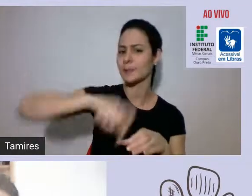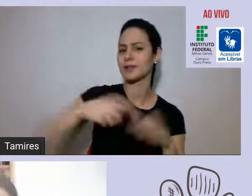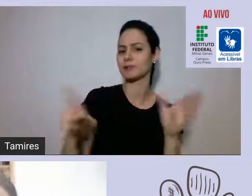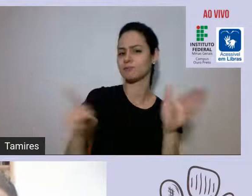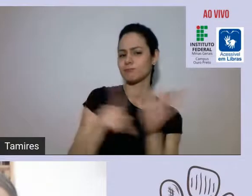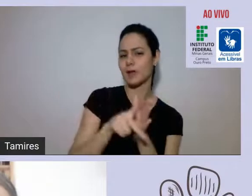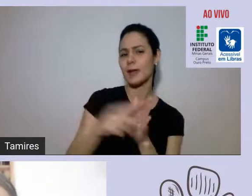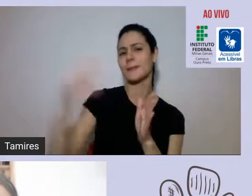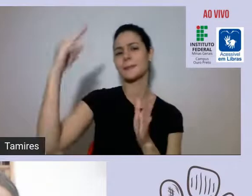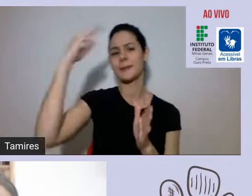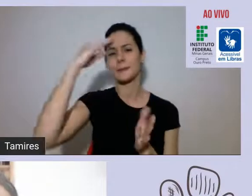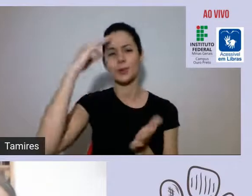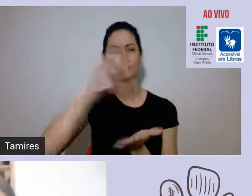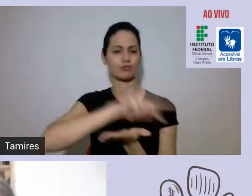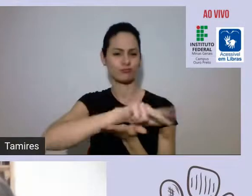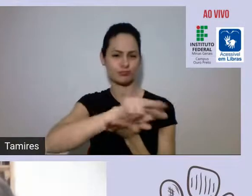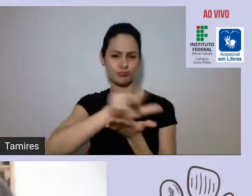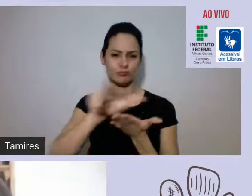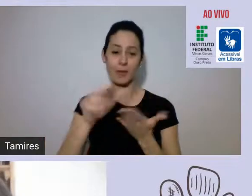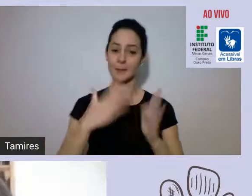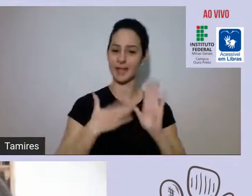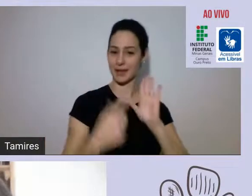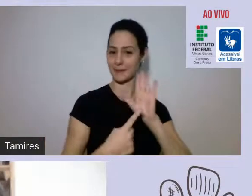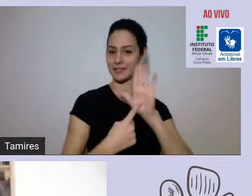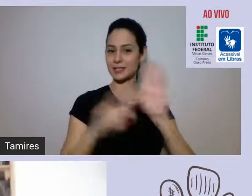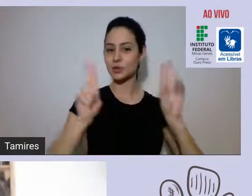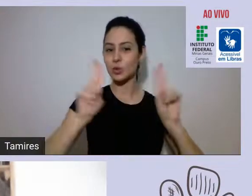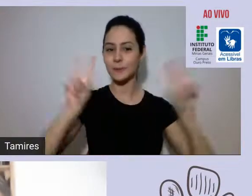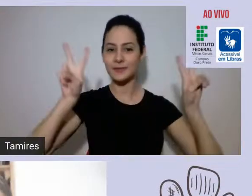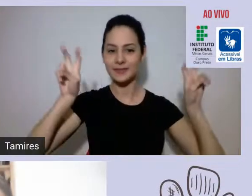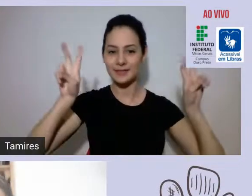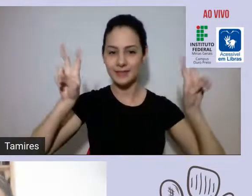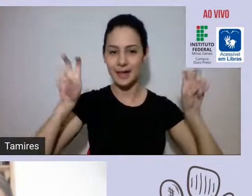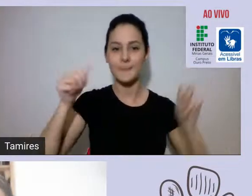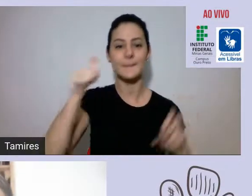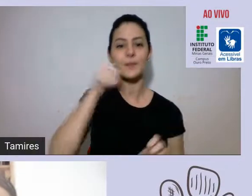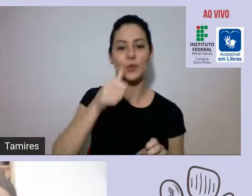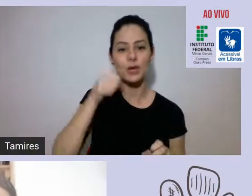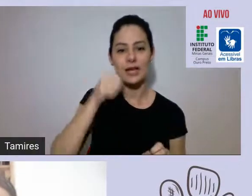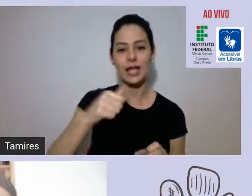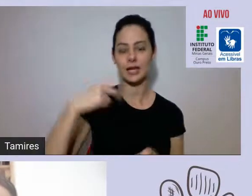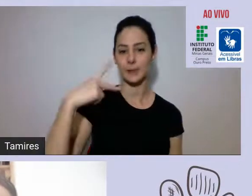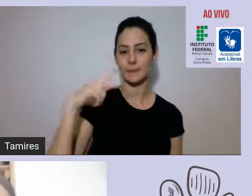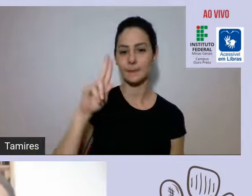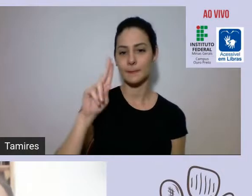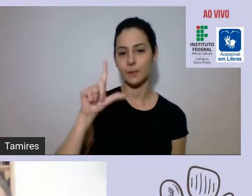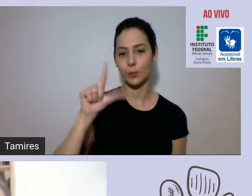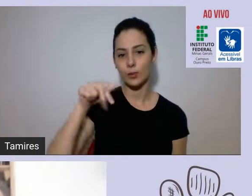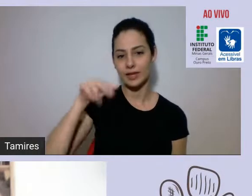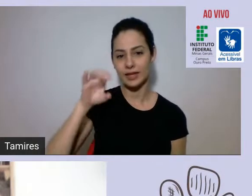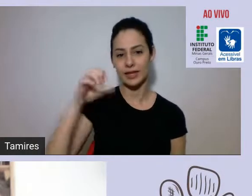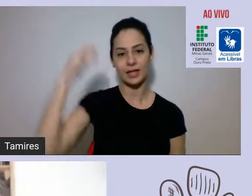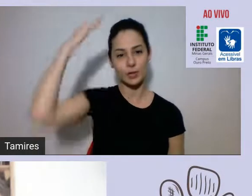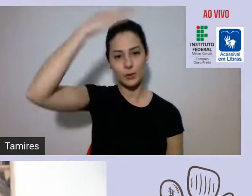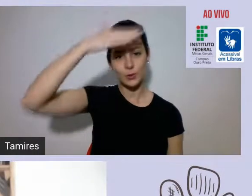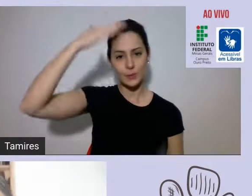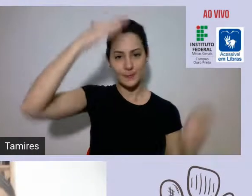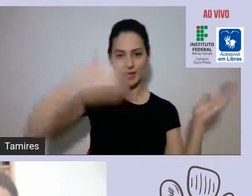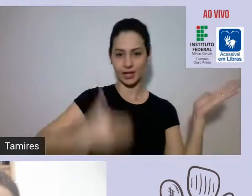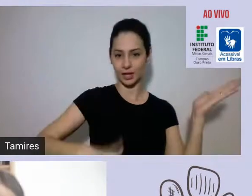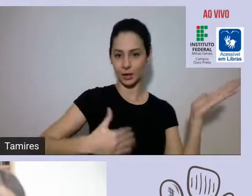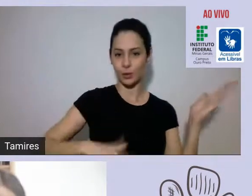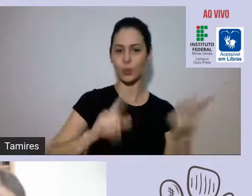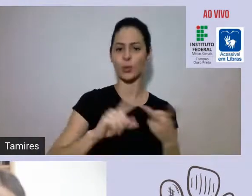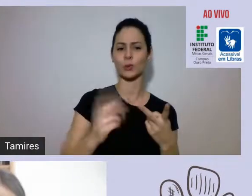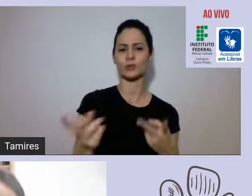amplos. Minha apresentação se chama Mujeres pulqueras en México, tradiciones,